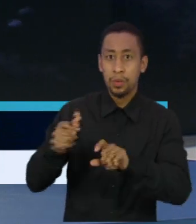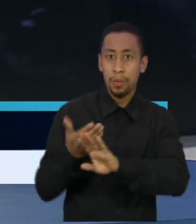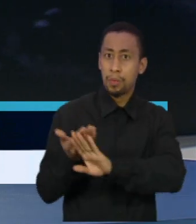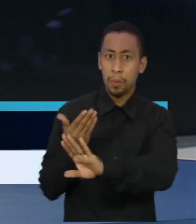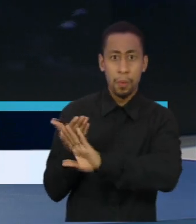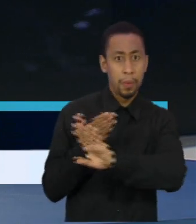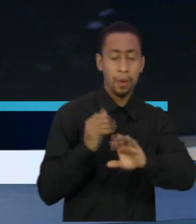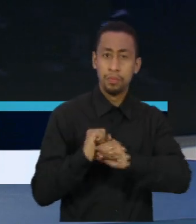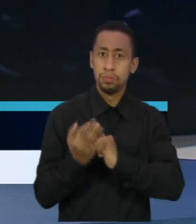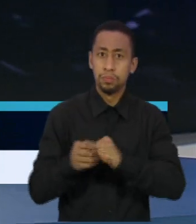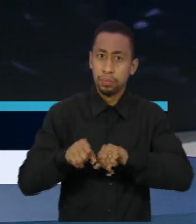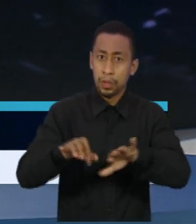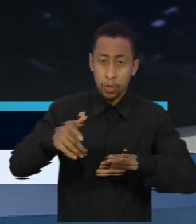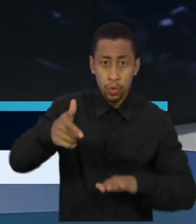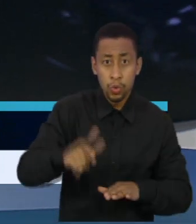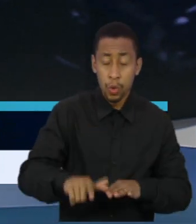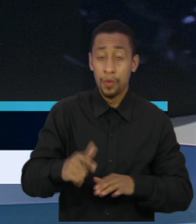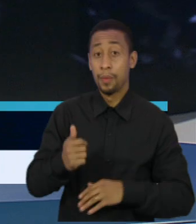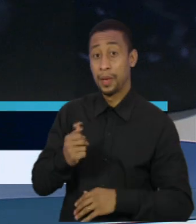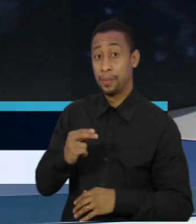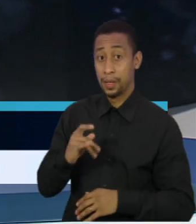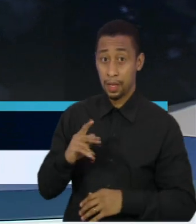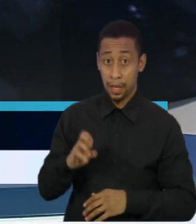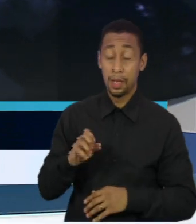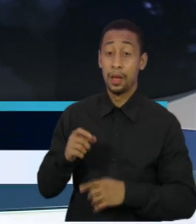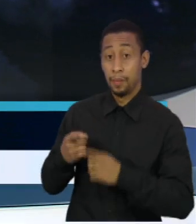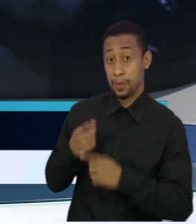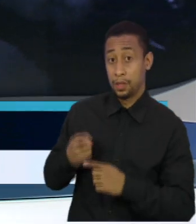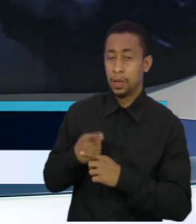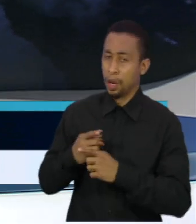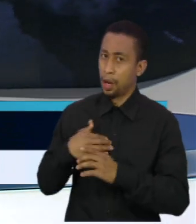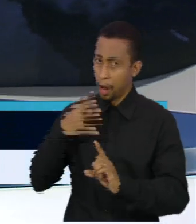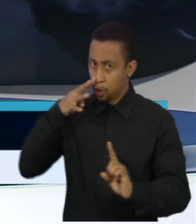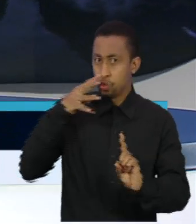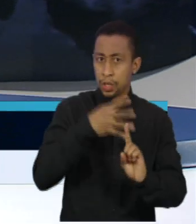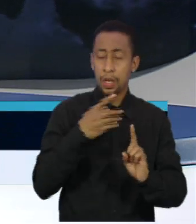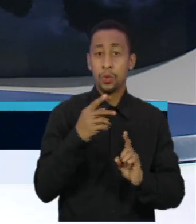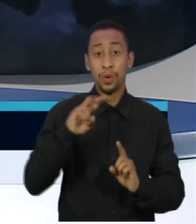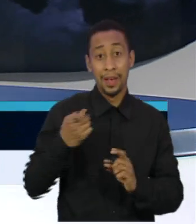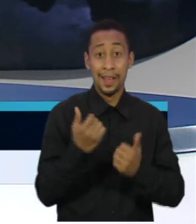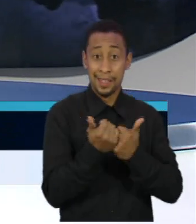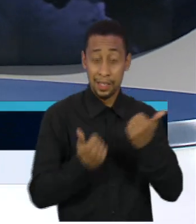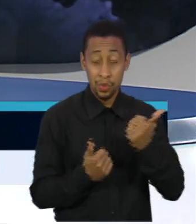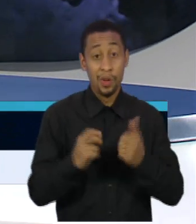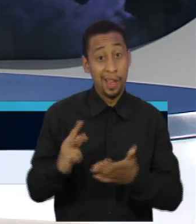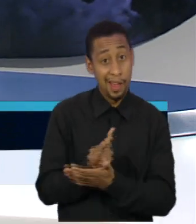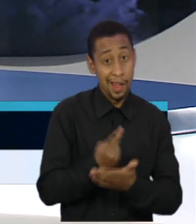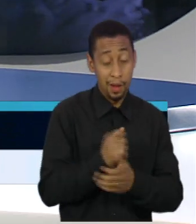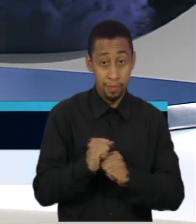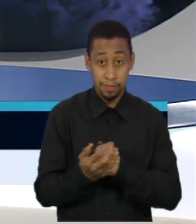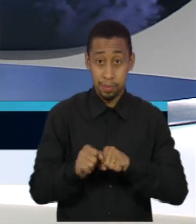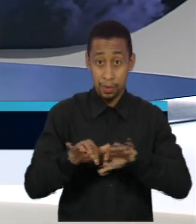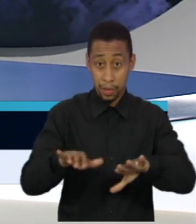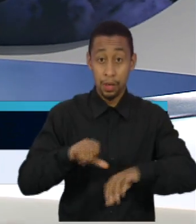de Covid-19. E premier britânico é acusado por ex-assessor por erros na pandemia.